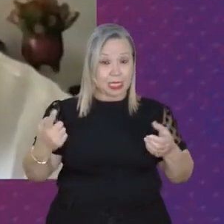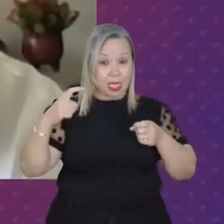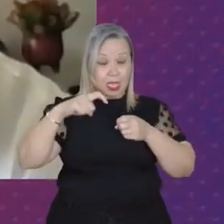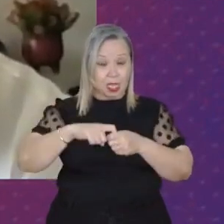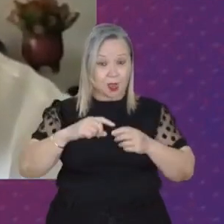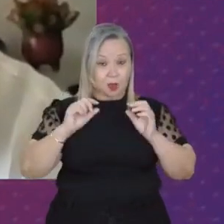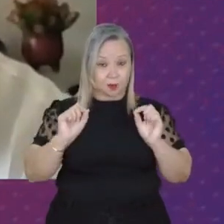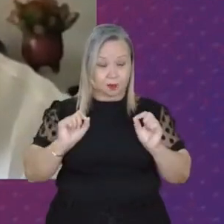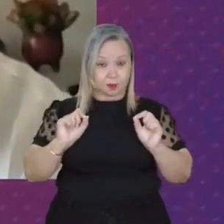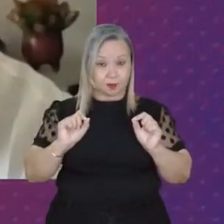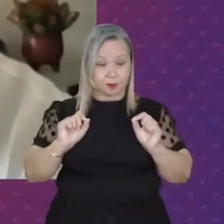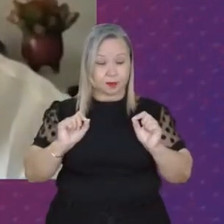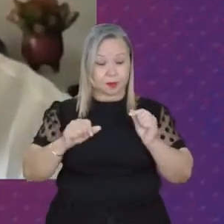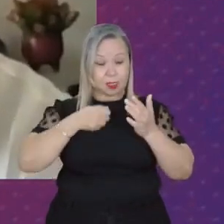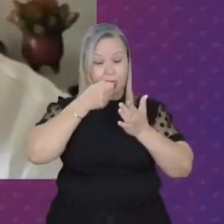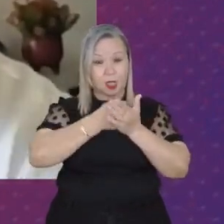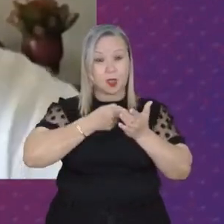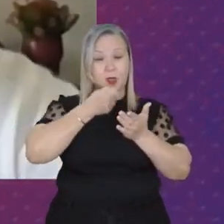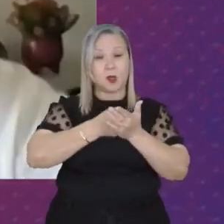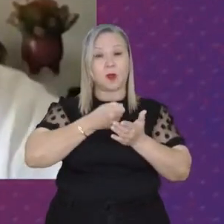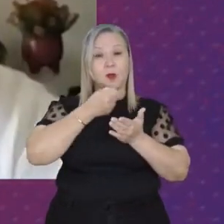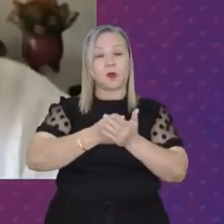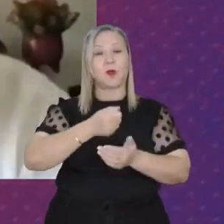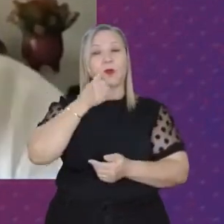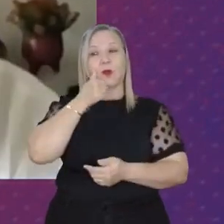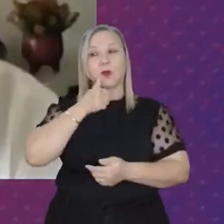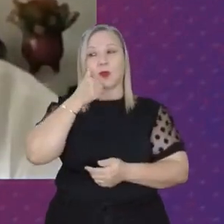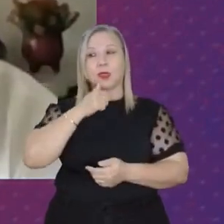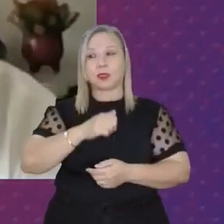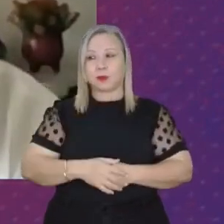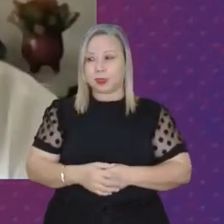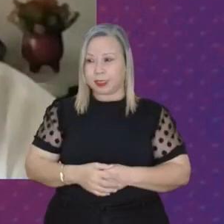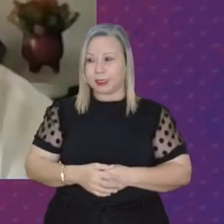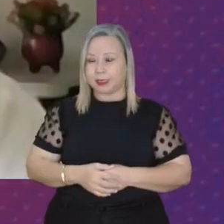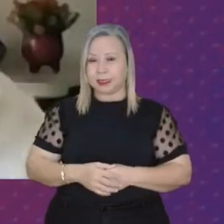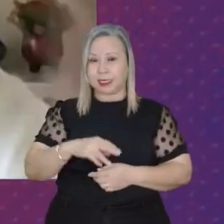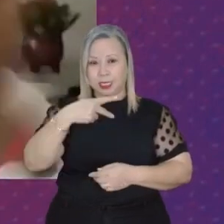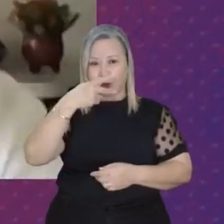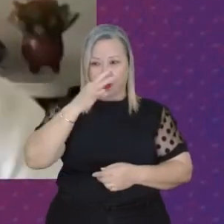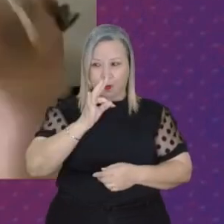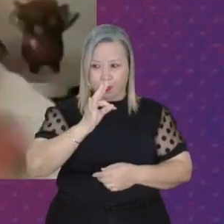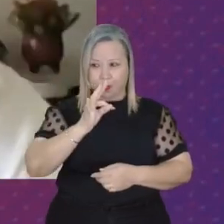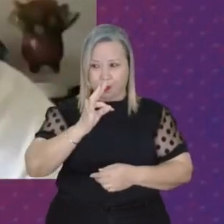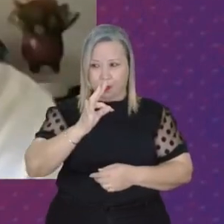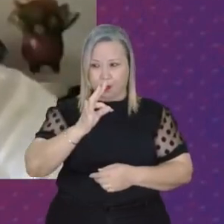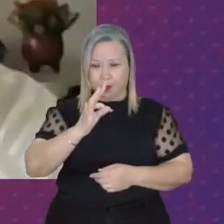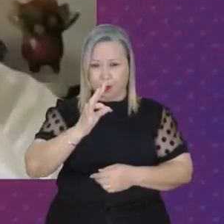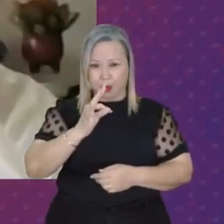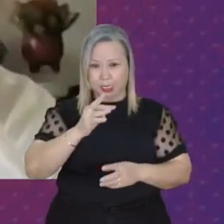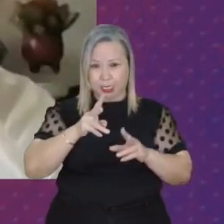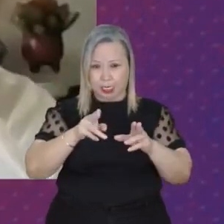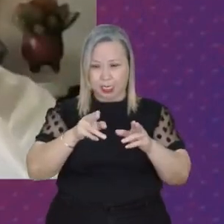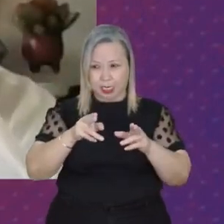voltando para a luta das mulheres do PT com